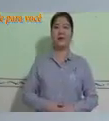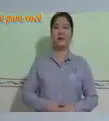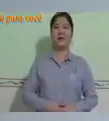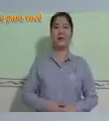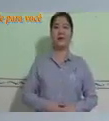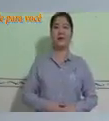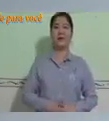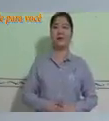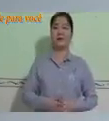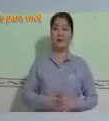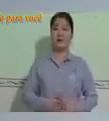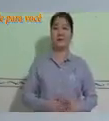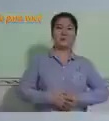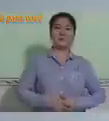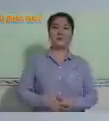195MILVISULIZACCDILOTIOS4